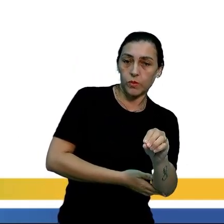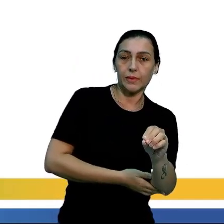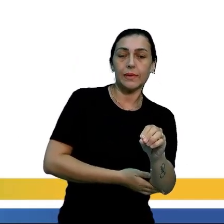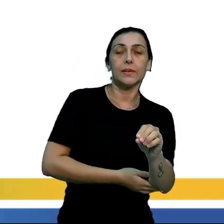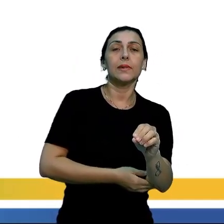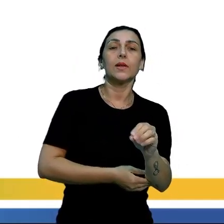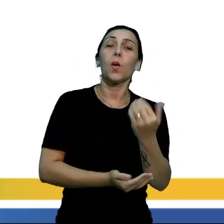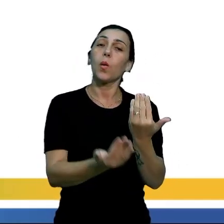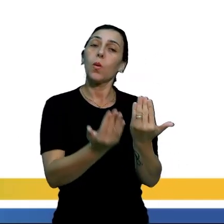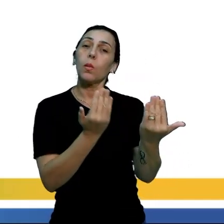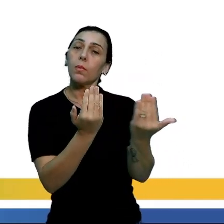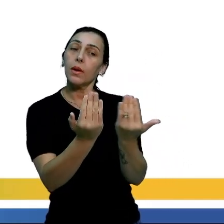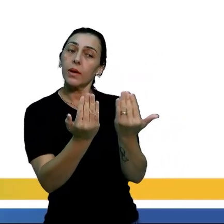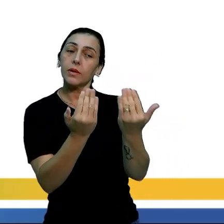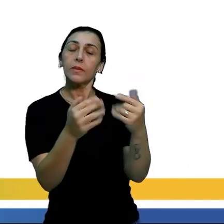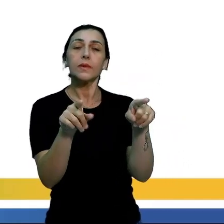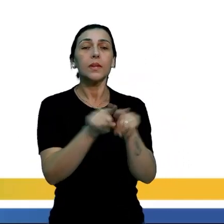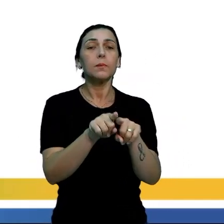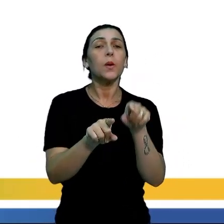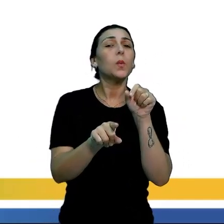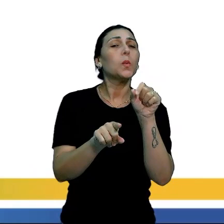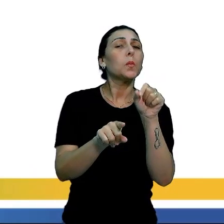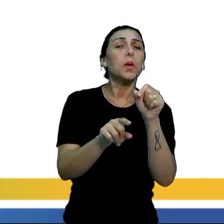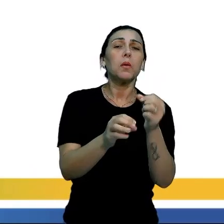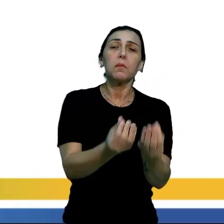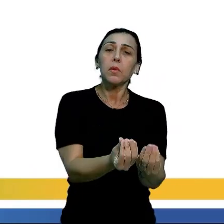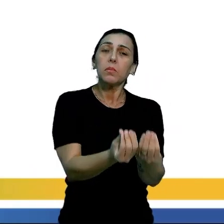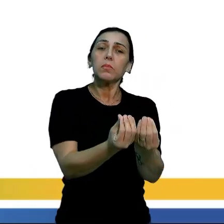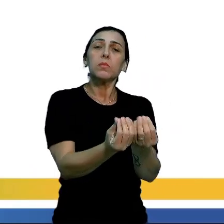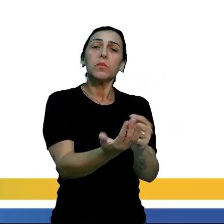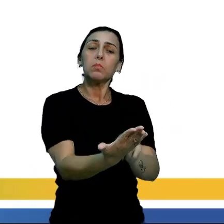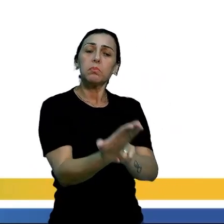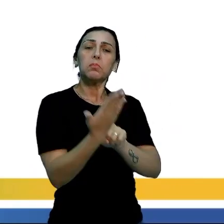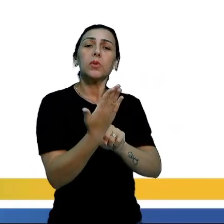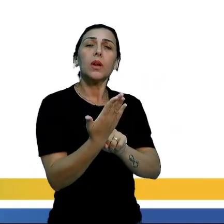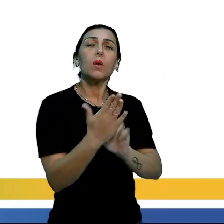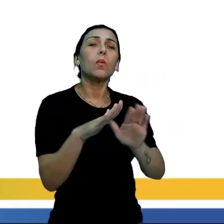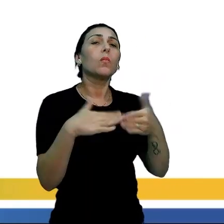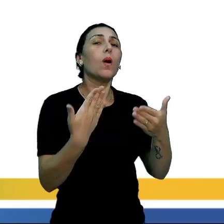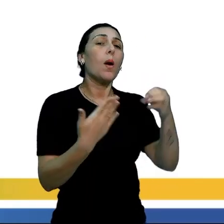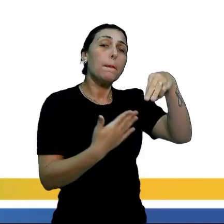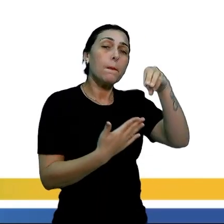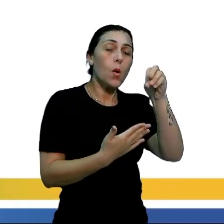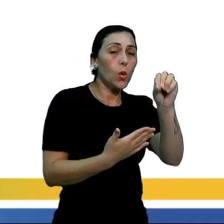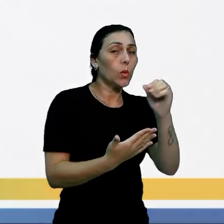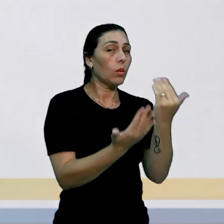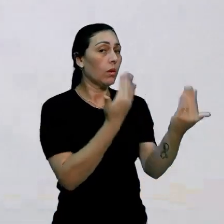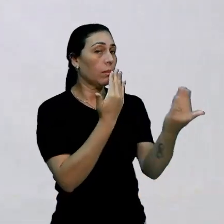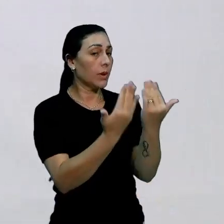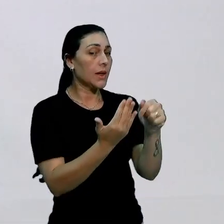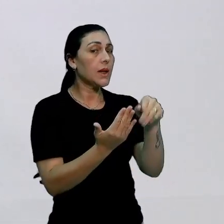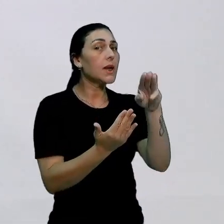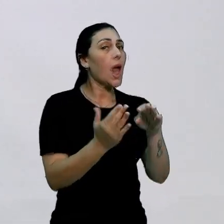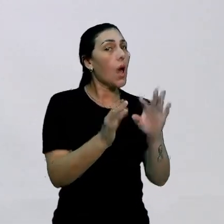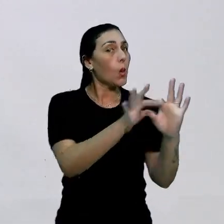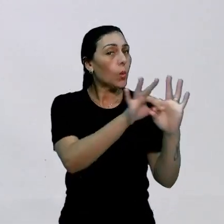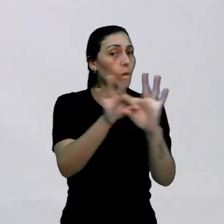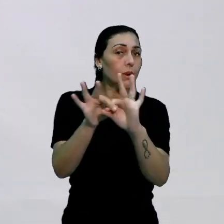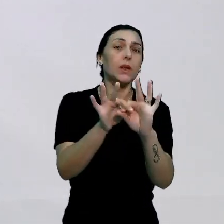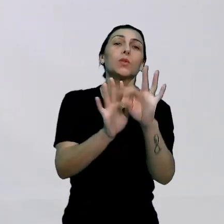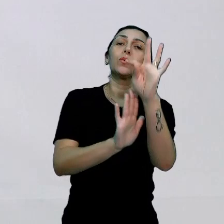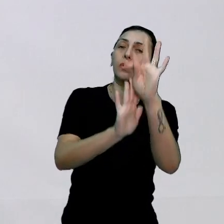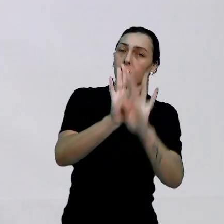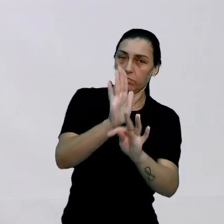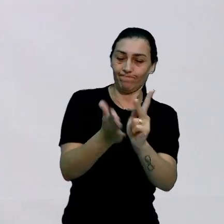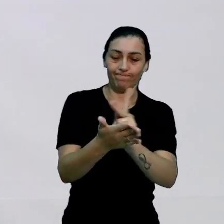ser comparativa. E o que é que vai me dizer se ela é comparativa e o que é que se ela é de modo? Galera, quem vai me dizer é o contexto, né?